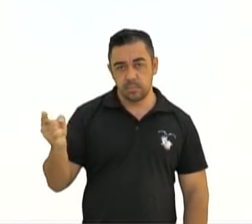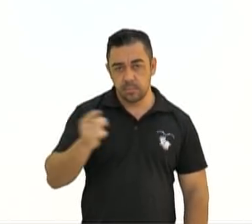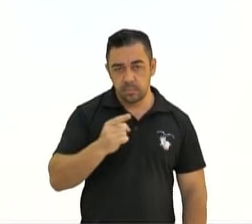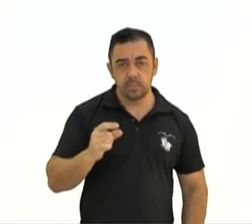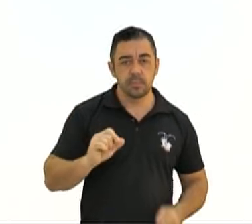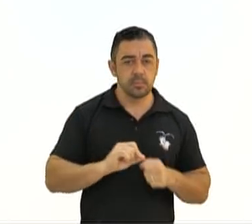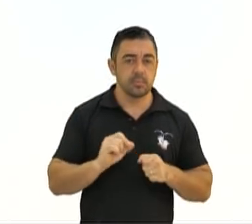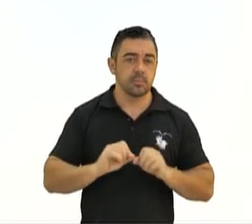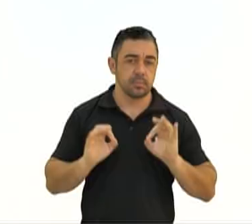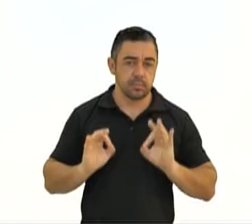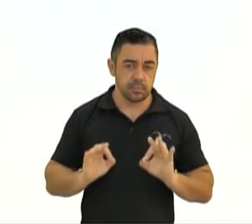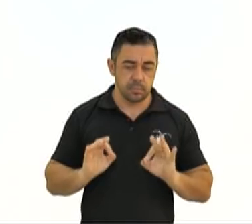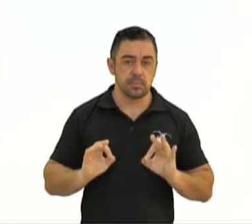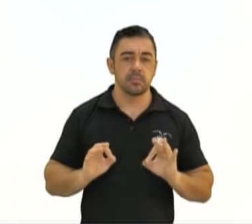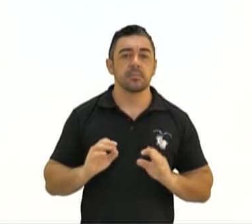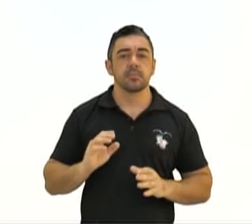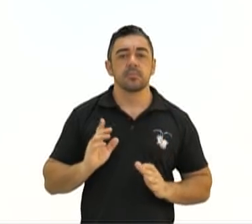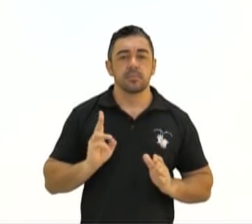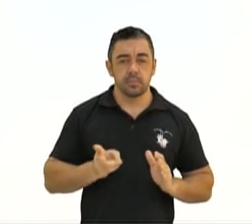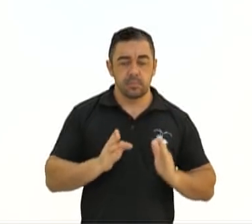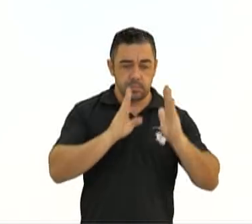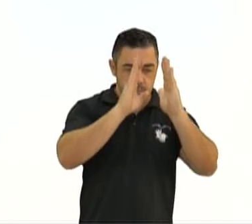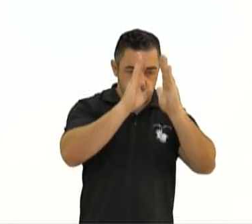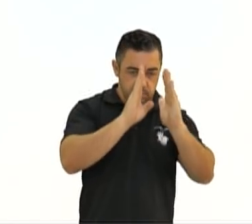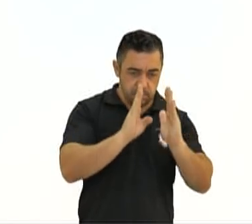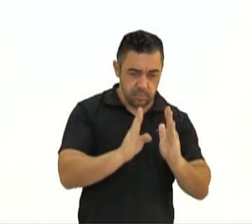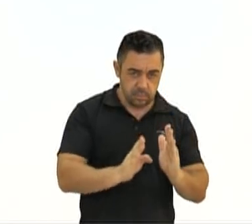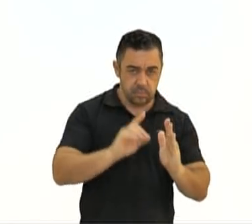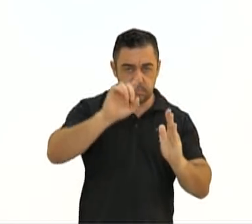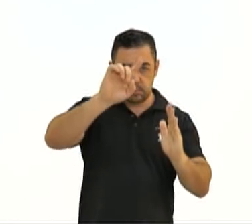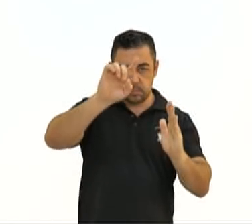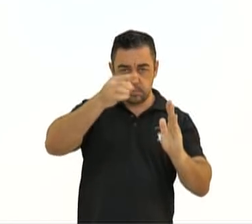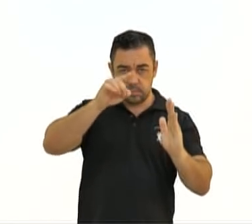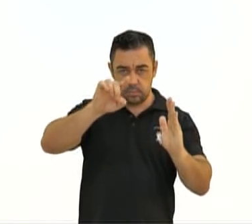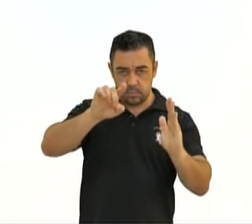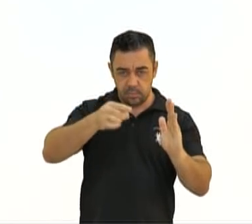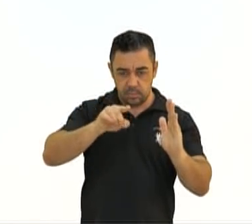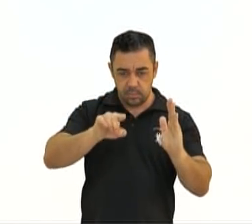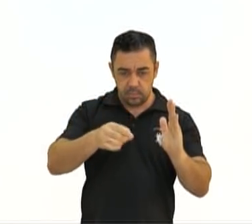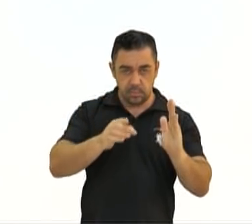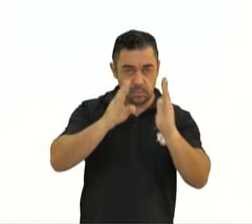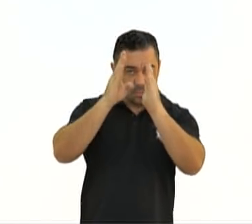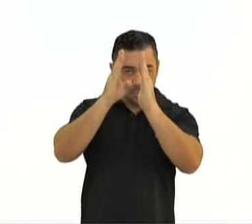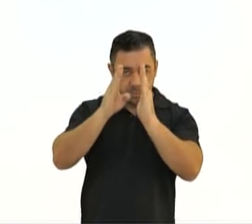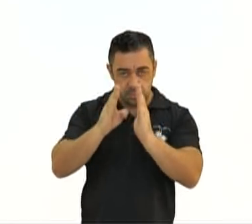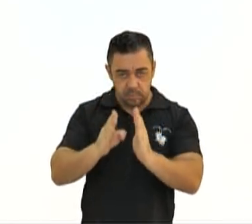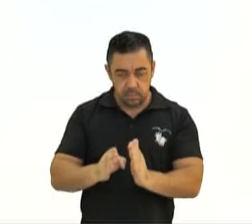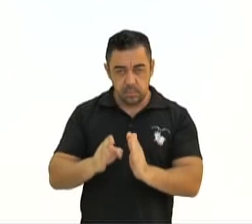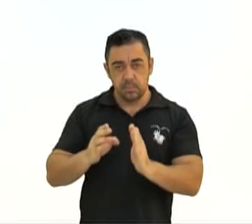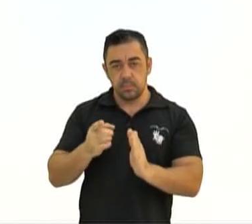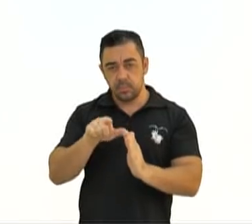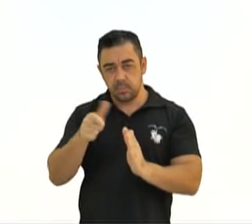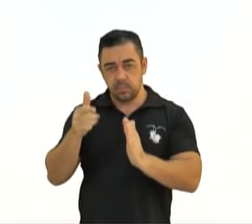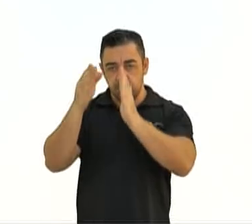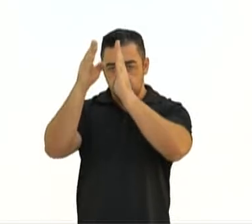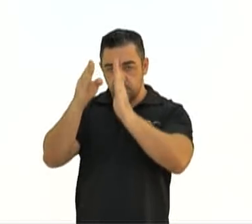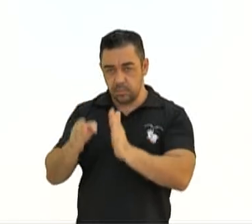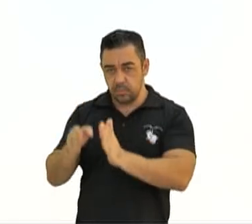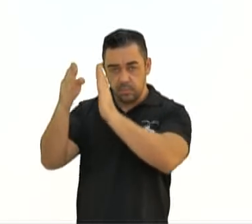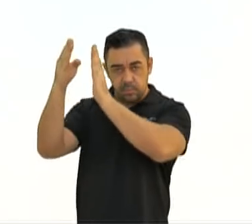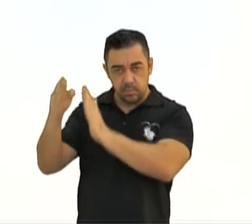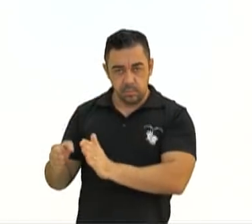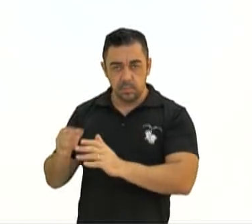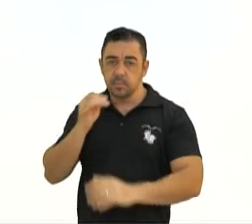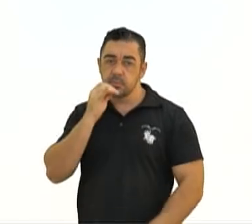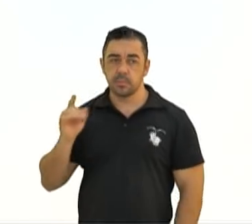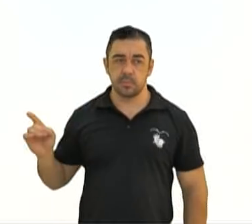fazer isso colocando casa embaixo de casa e vírgula embaixo de vírgula, ok? Então, a professora colocou aqui